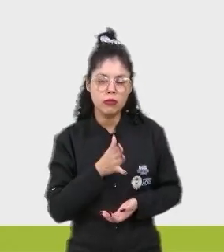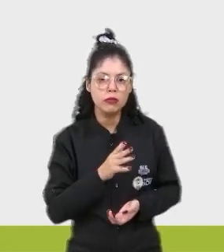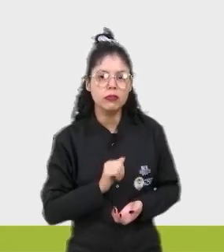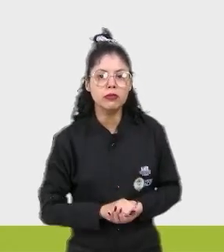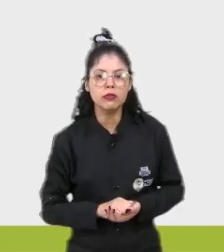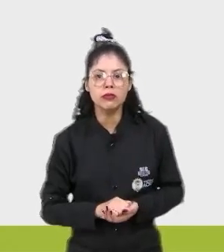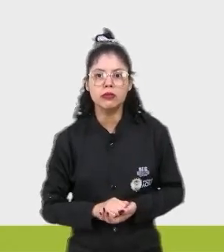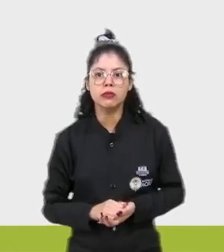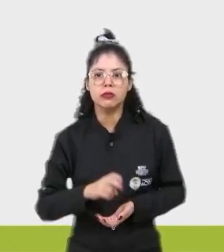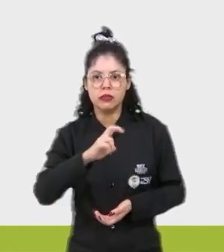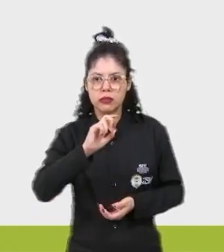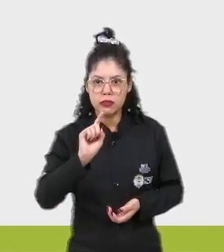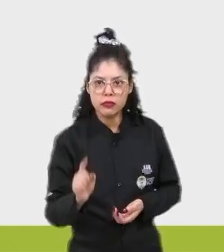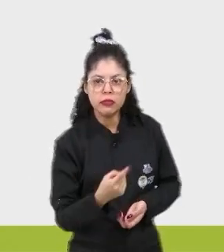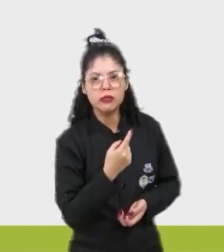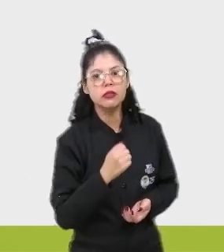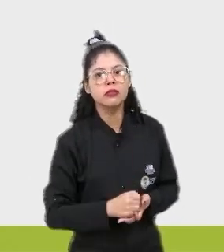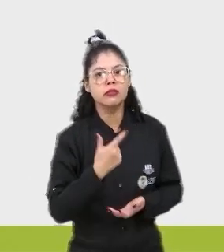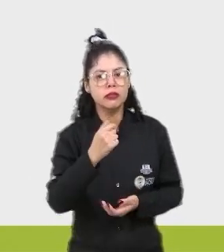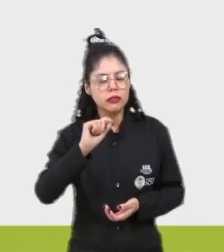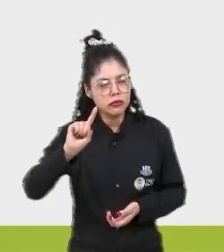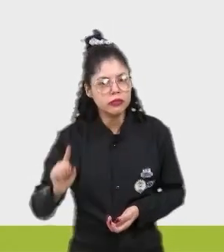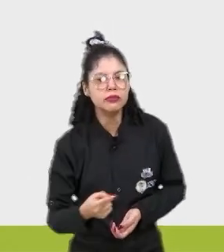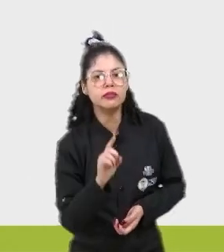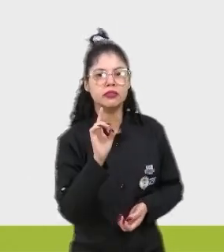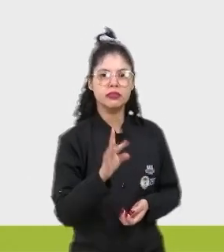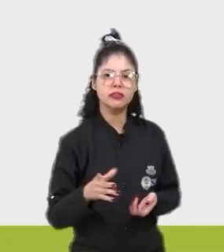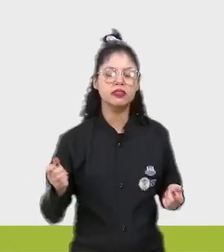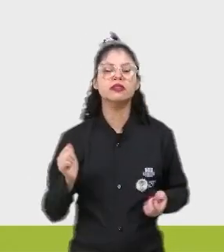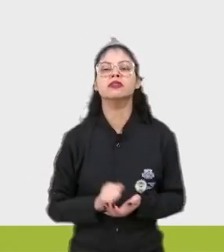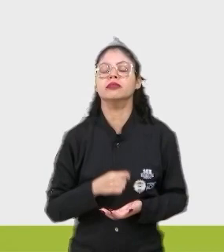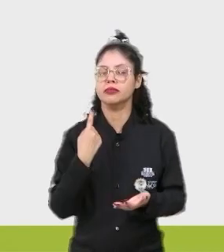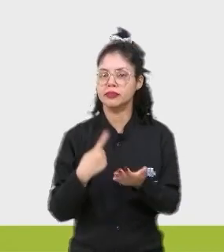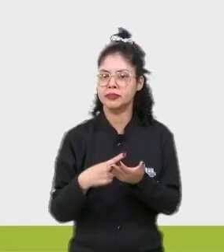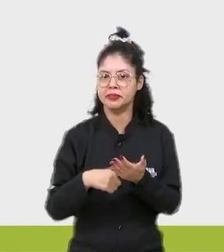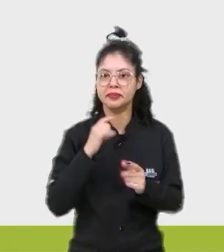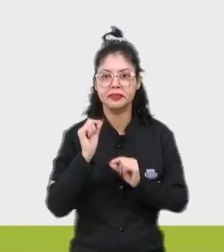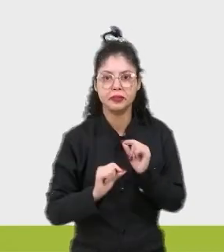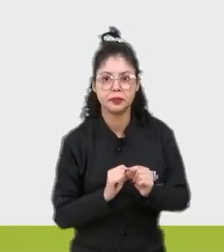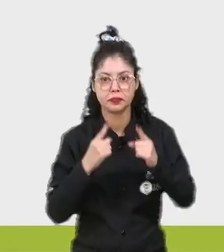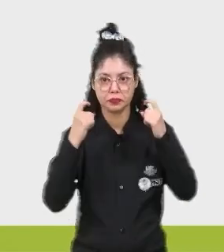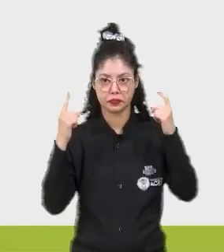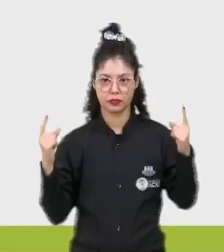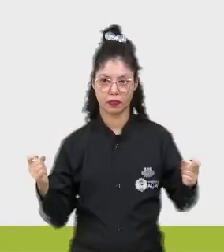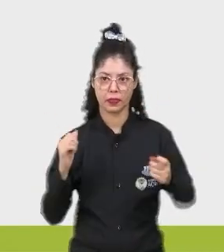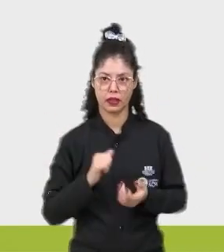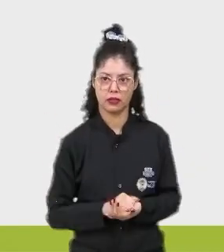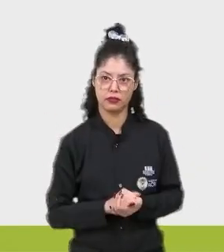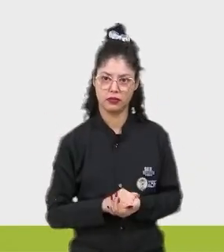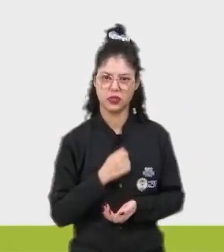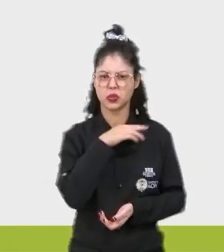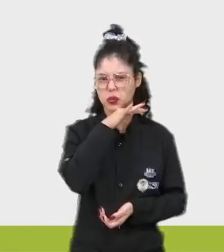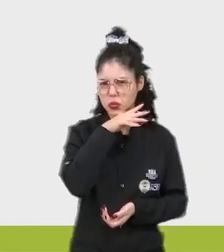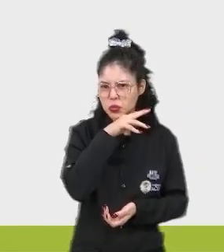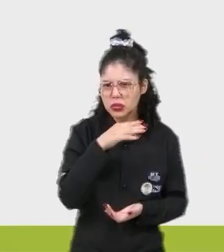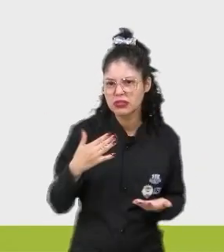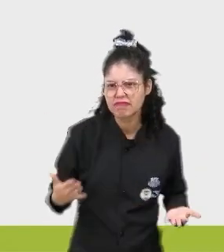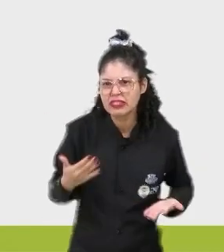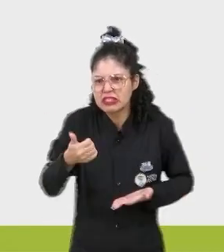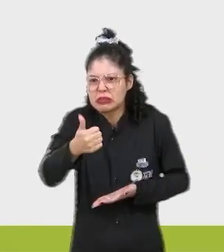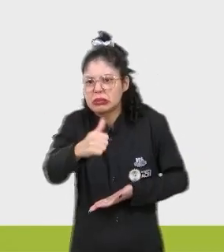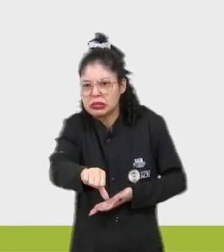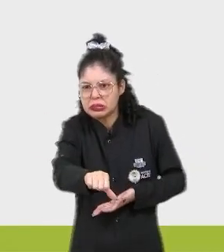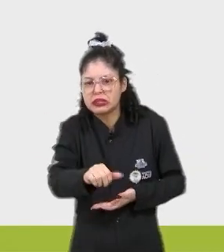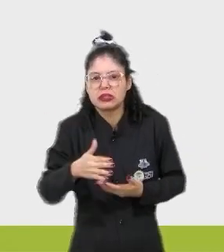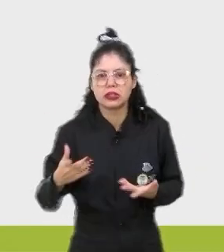sons entre 5.000 Hz e 20.000 Hz são considerados sons desagradáveis, ou seja, uma